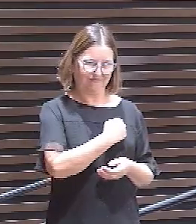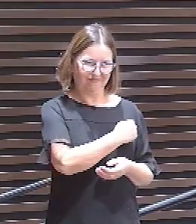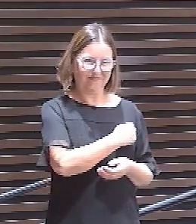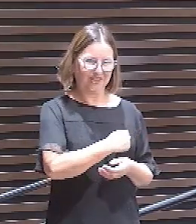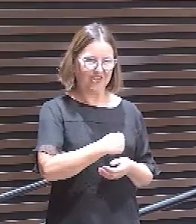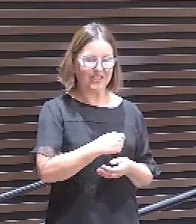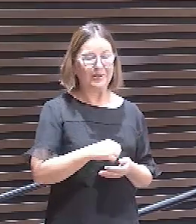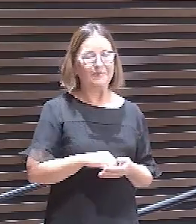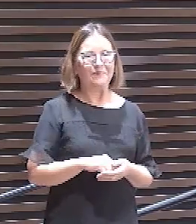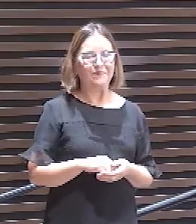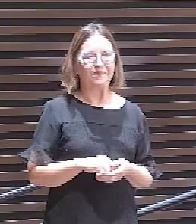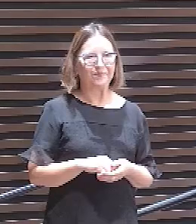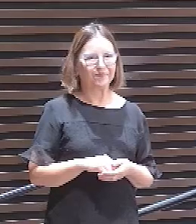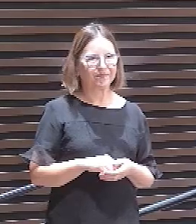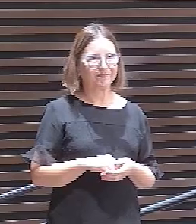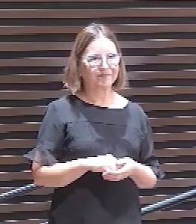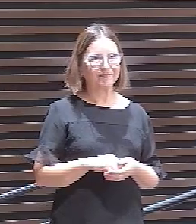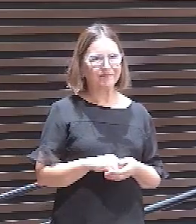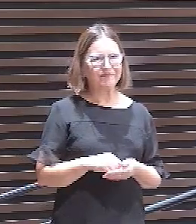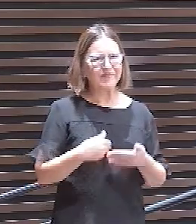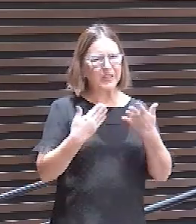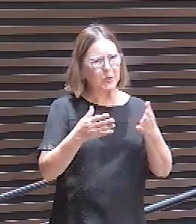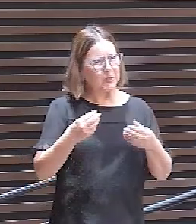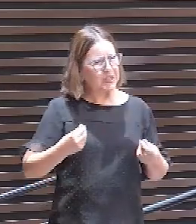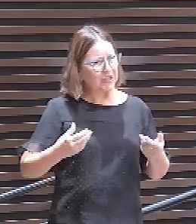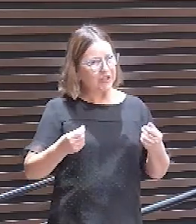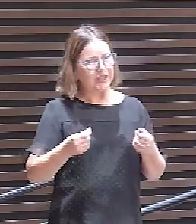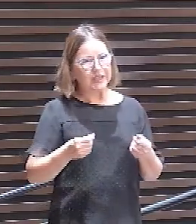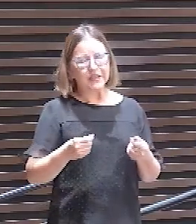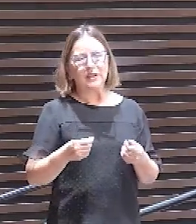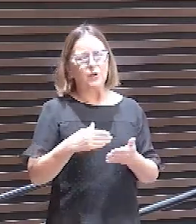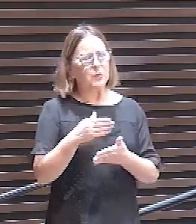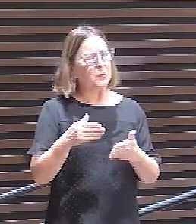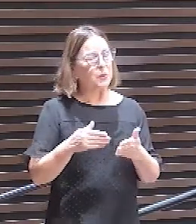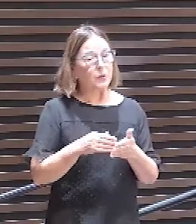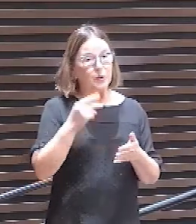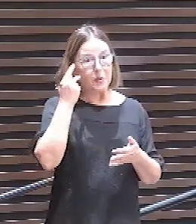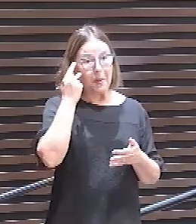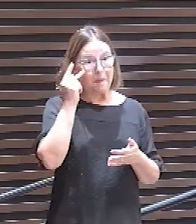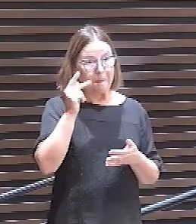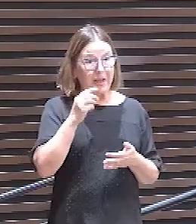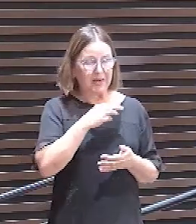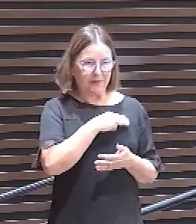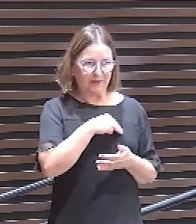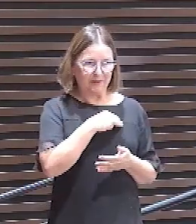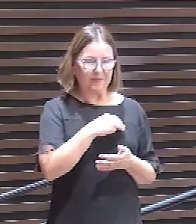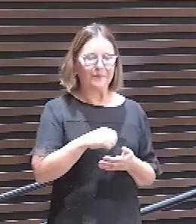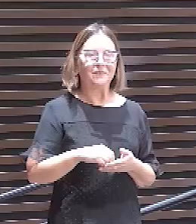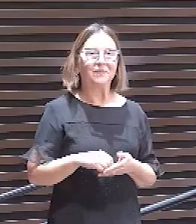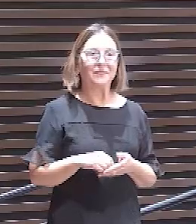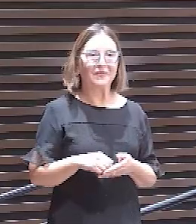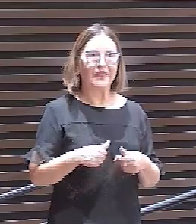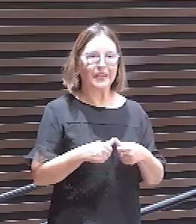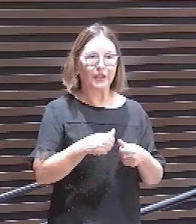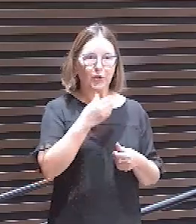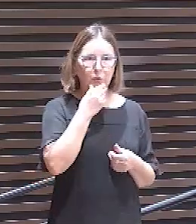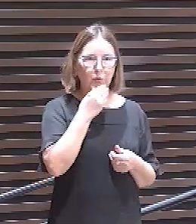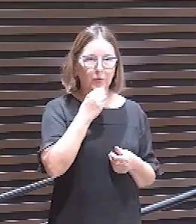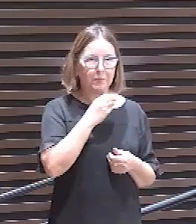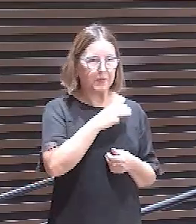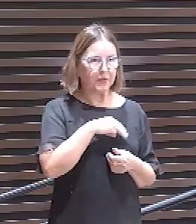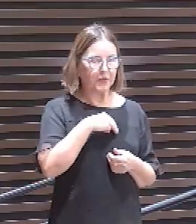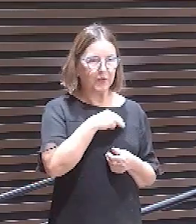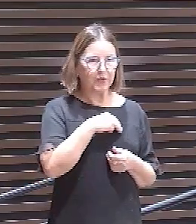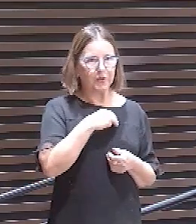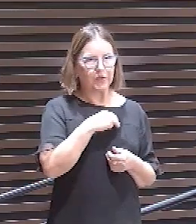tudo para as causas missionárias. Ele Passou décadas servindo como missionário em